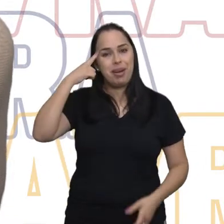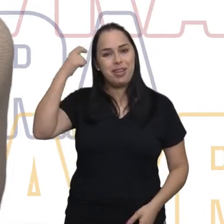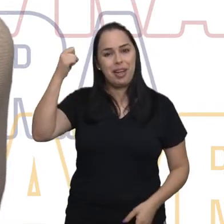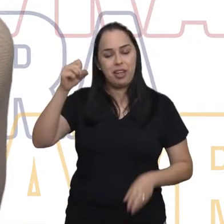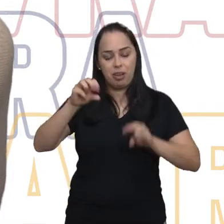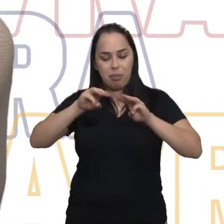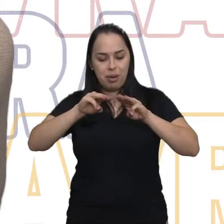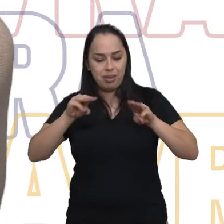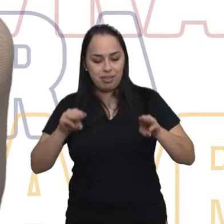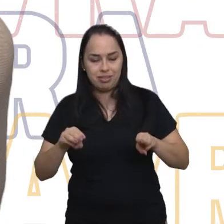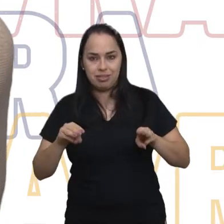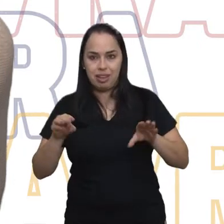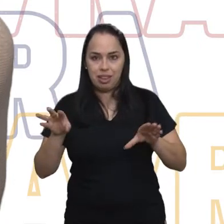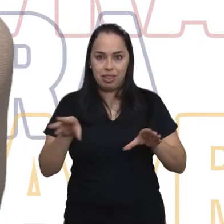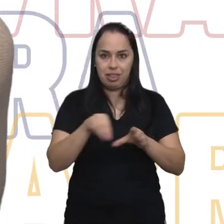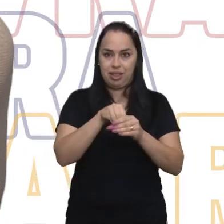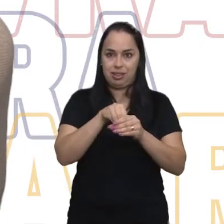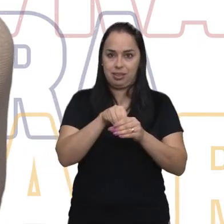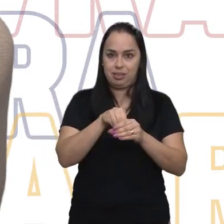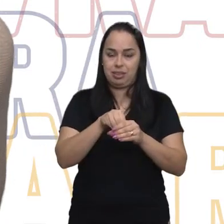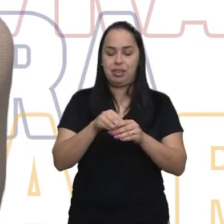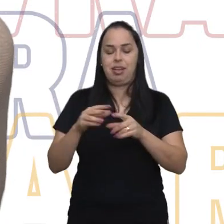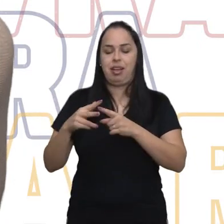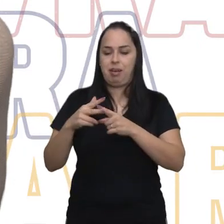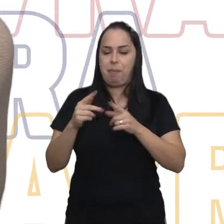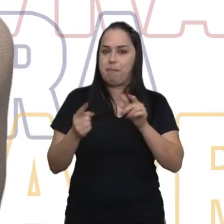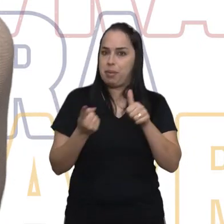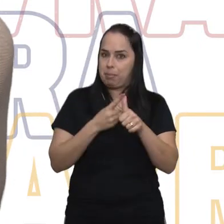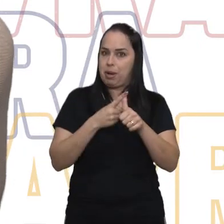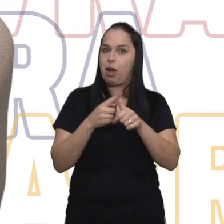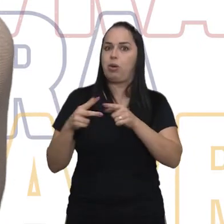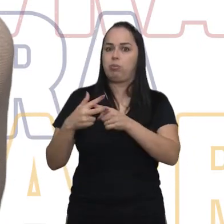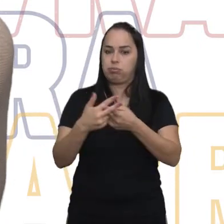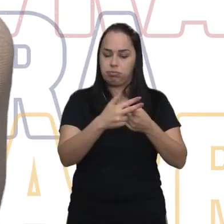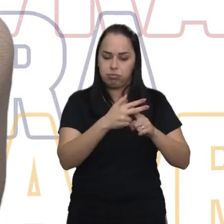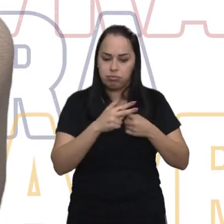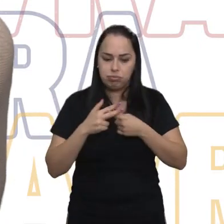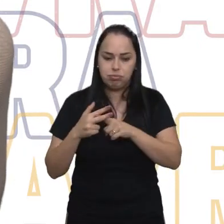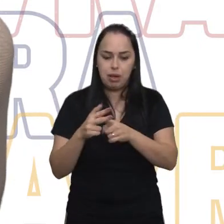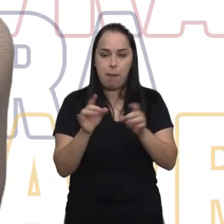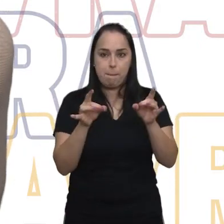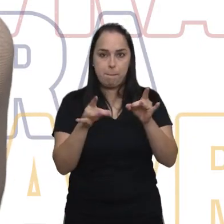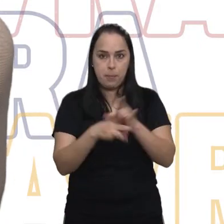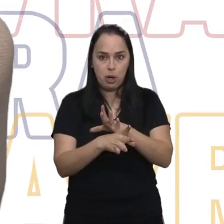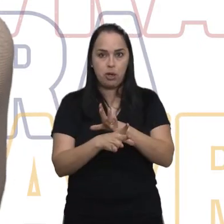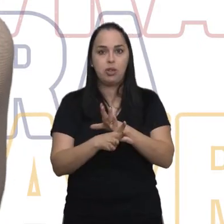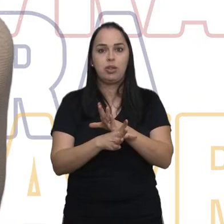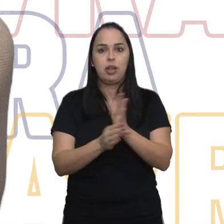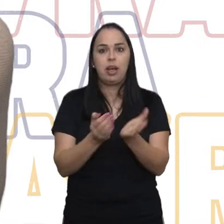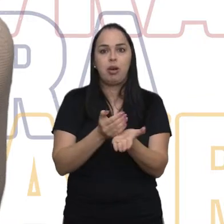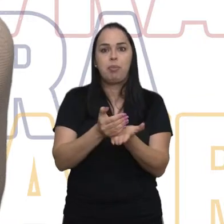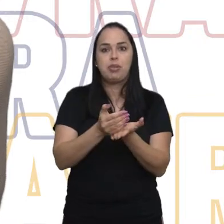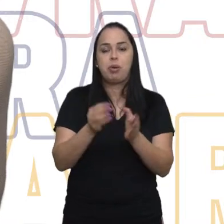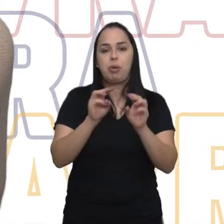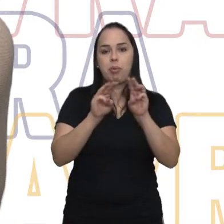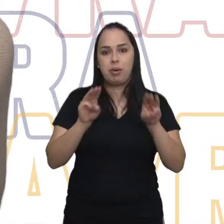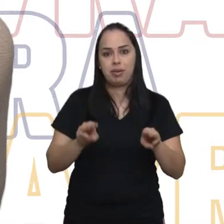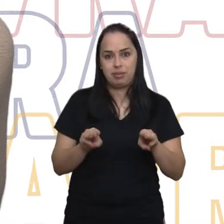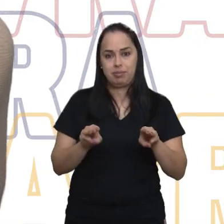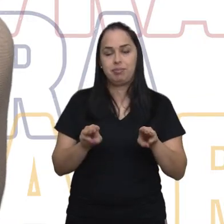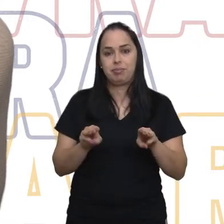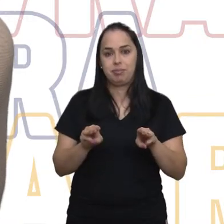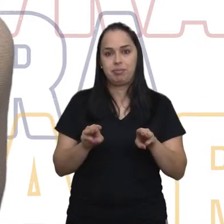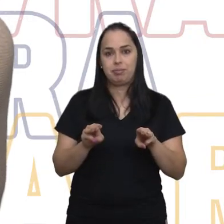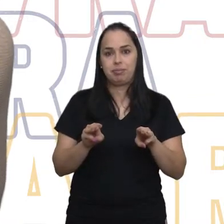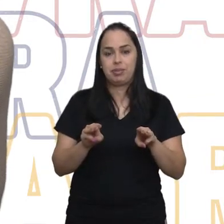museu, né? Foi feita toda a reforma, restauro e, enfim, todas as peças que eram, como eu já disse antes,